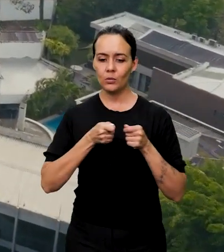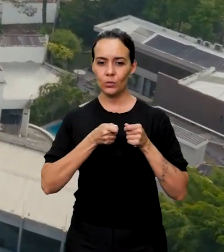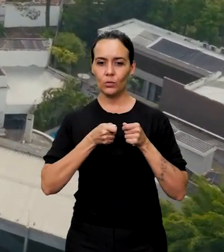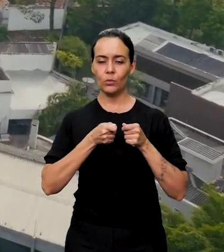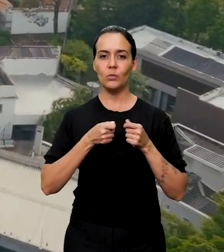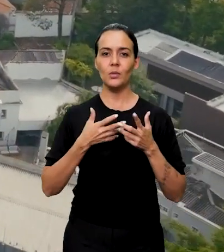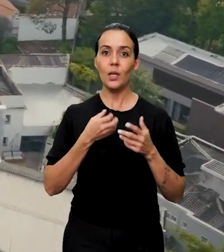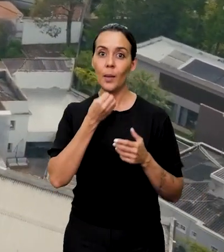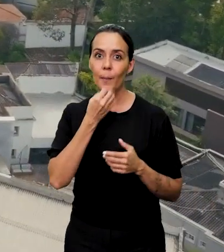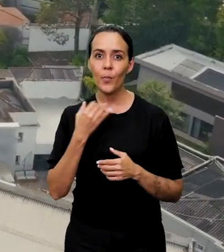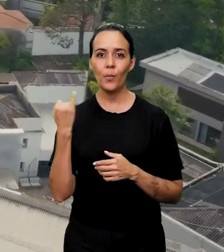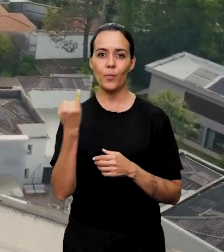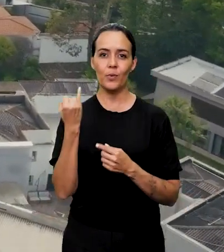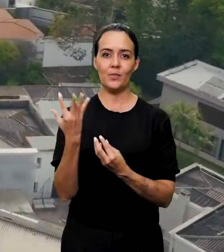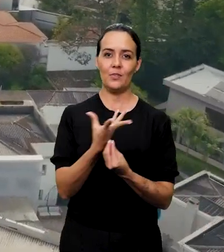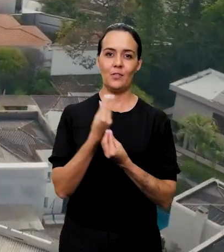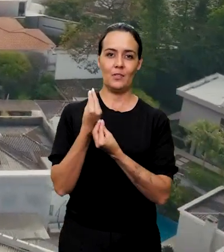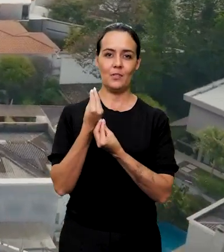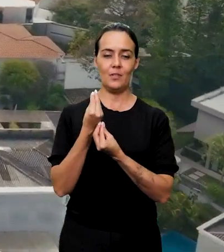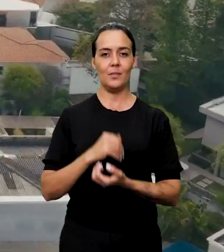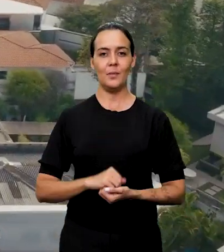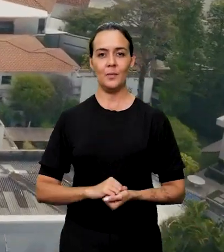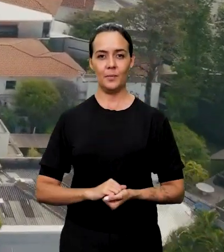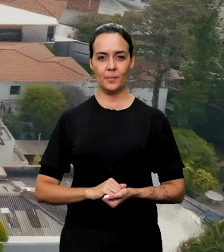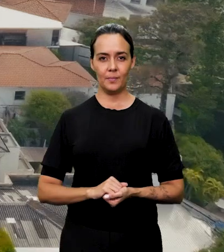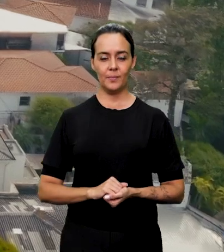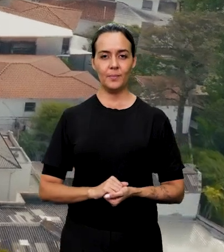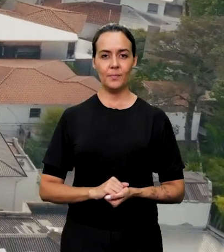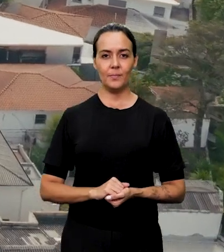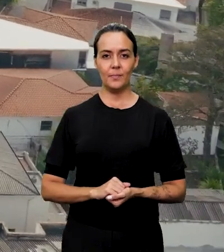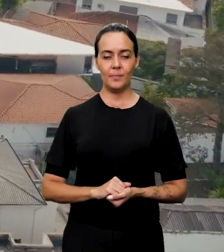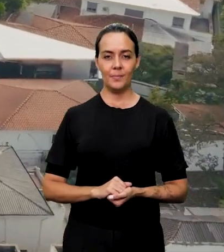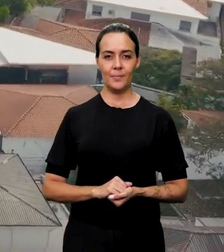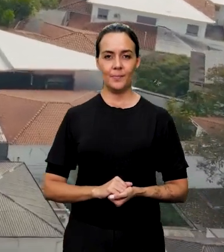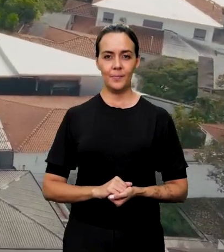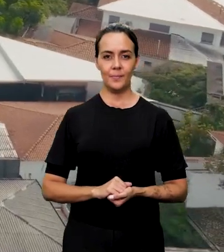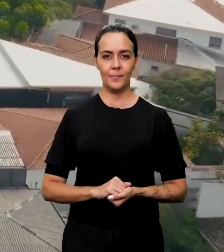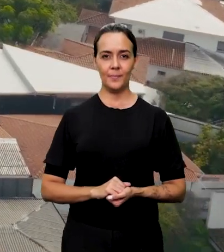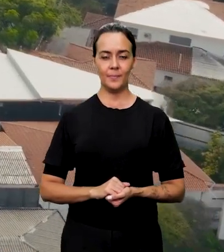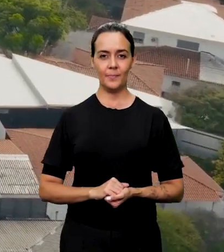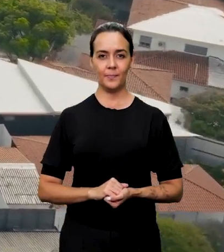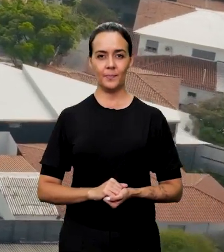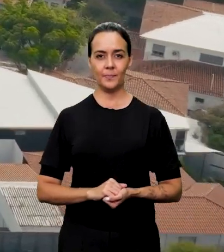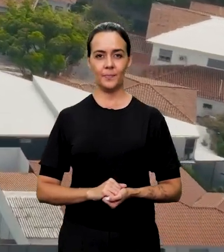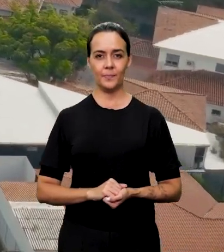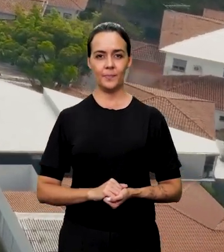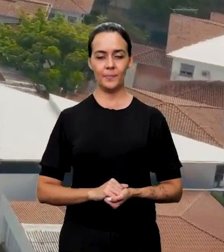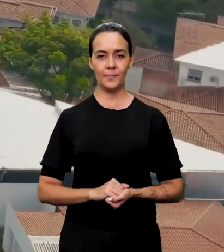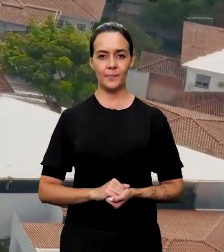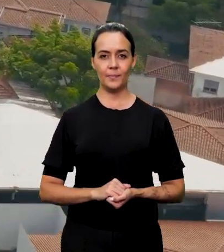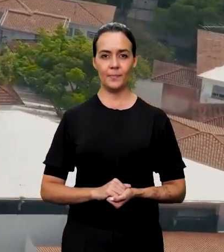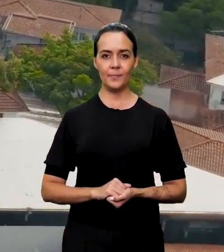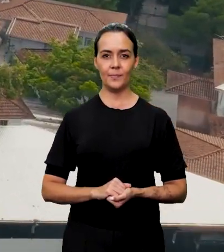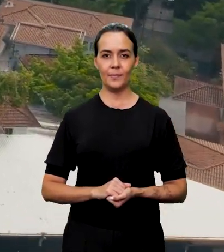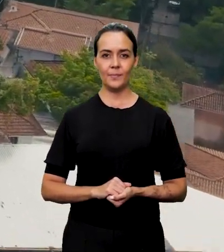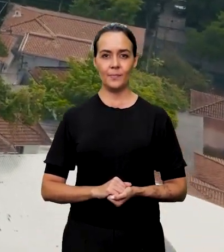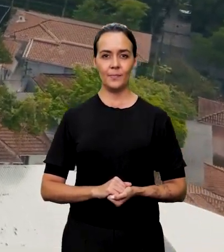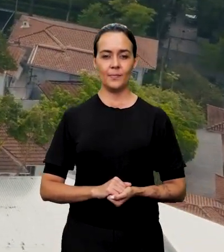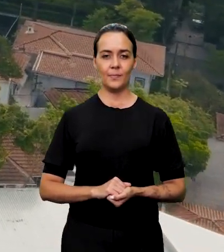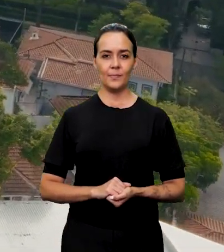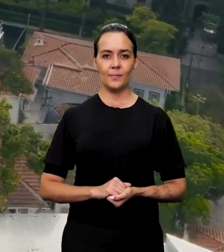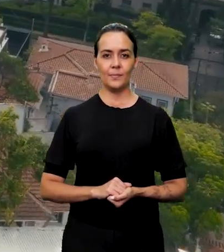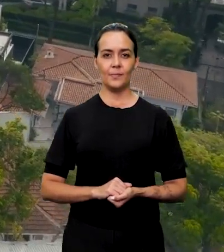que é sempre bem-vinda. Vista aérea de uma avenida ladeada por casas e muitas árvores. No horizonte, a silhueta de arranha-céus.